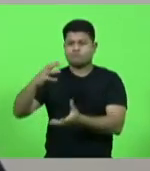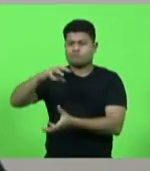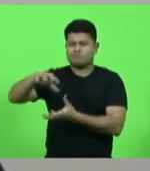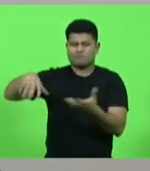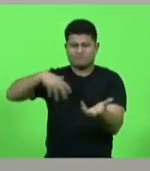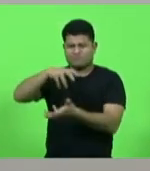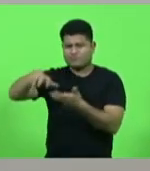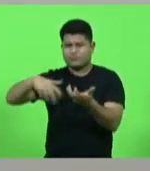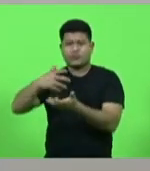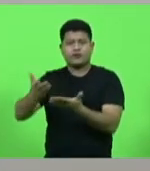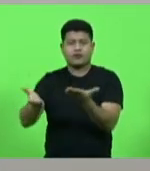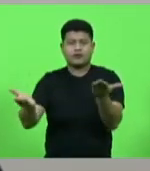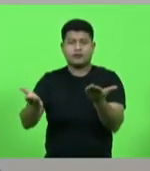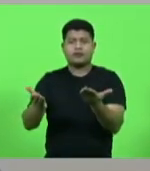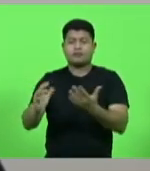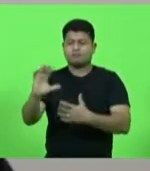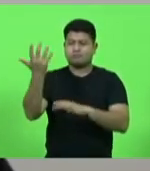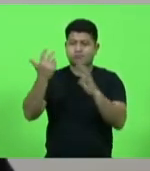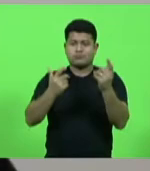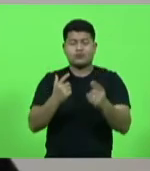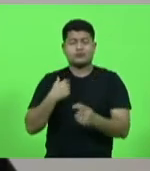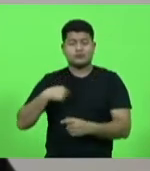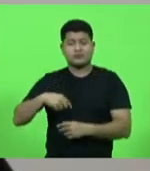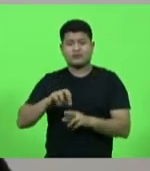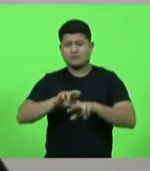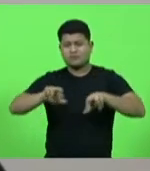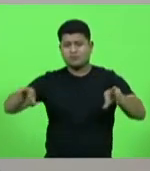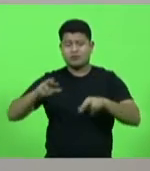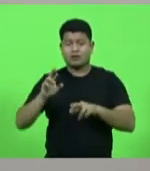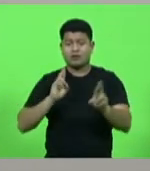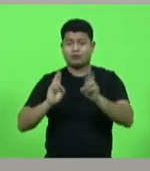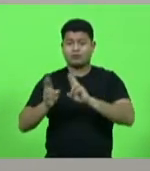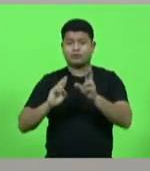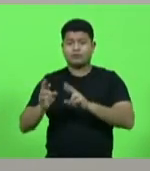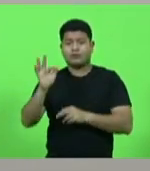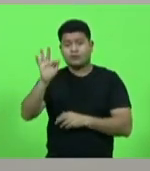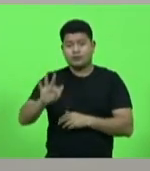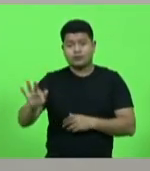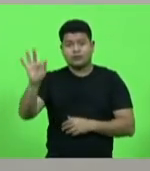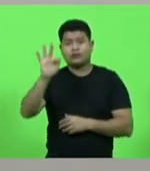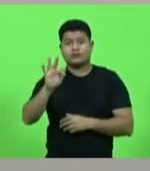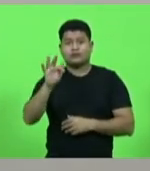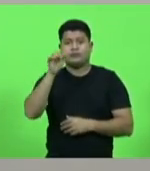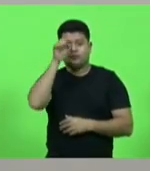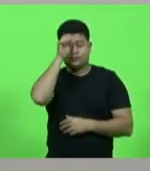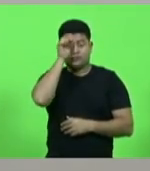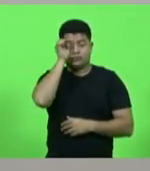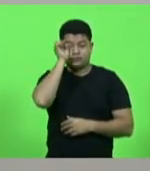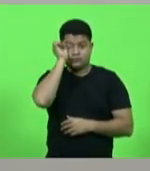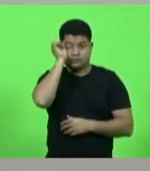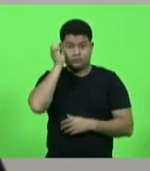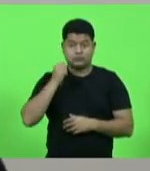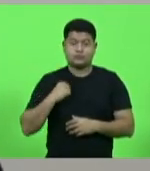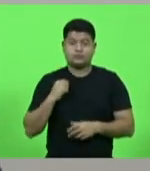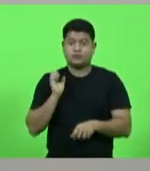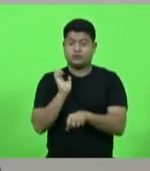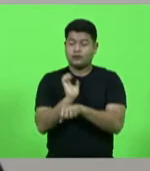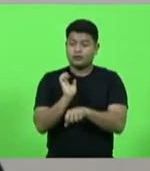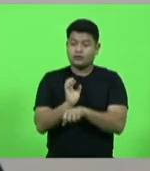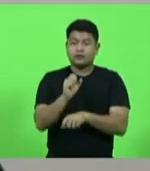se encontram várias rodovias federais no estado de Santa